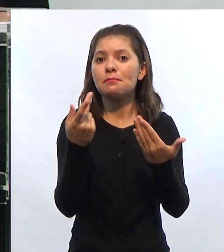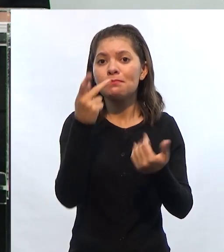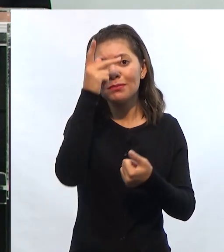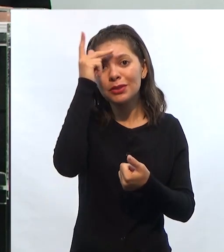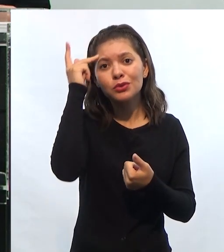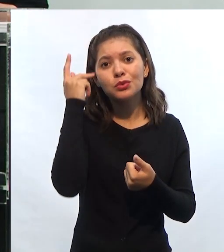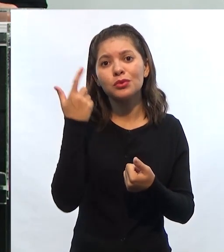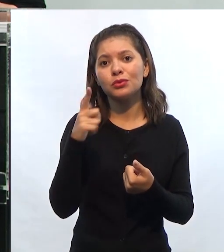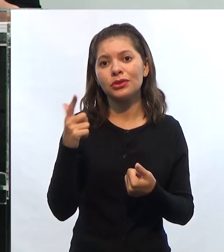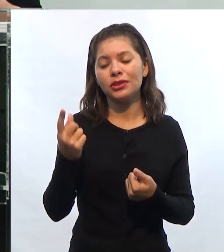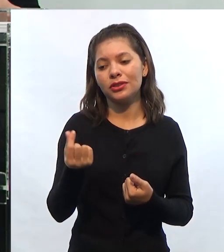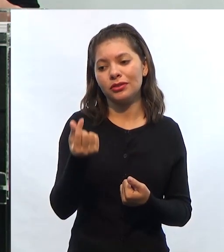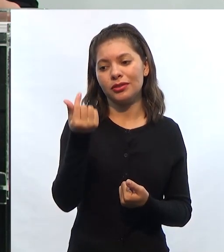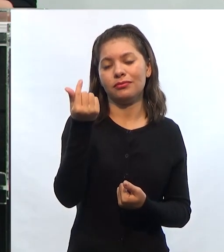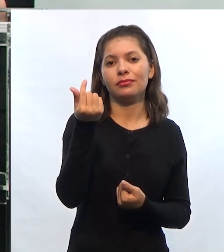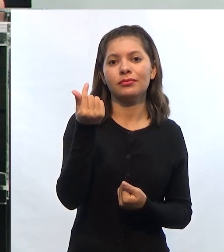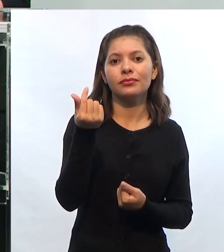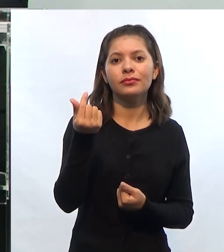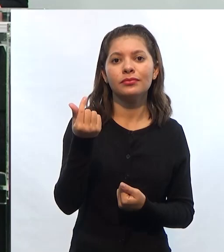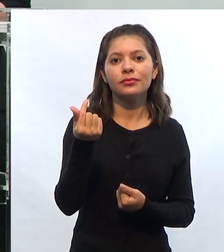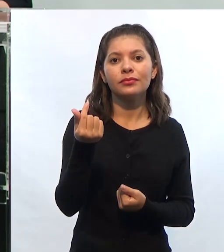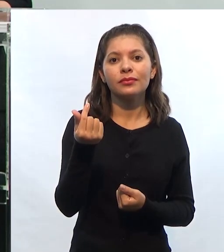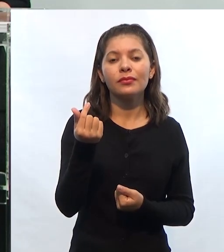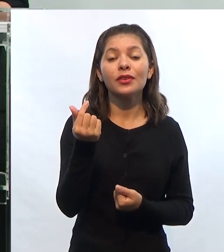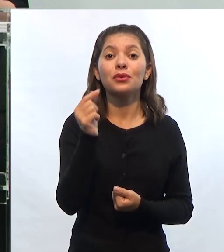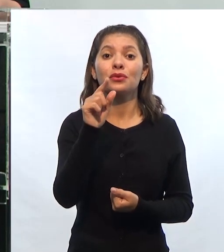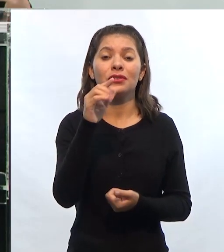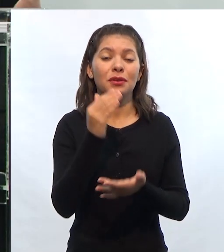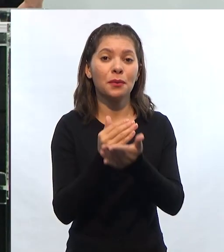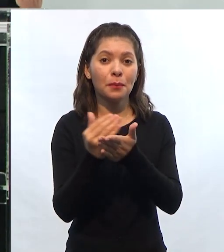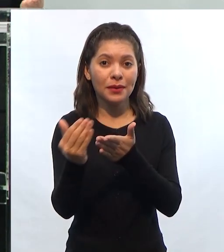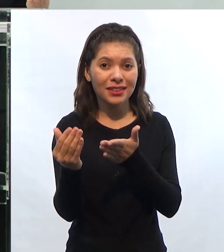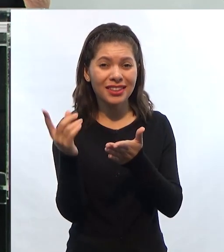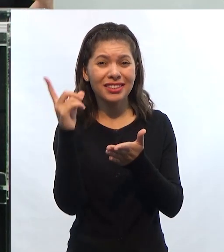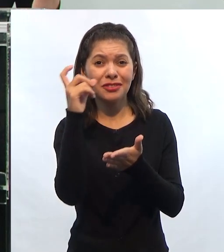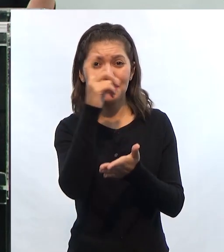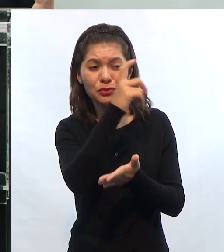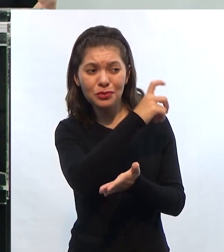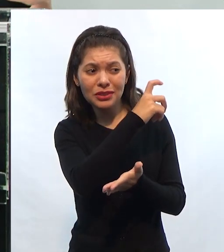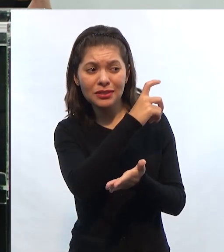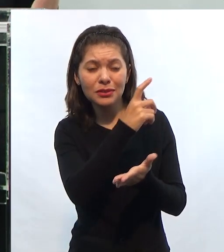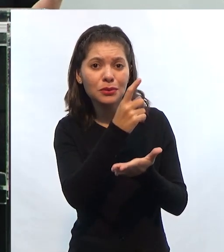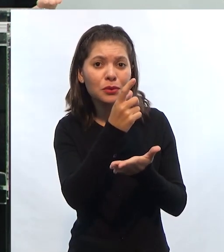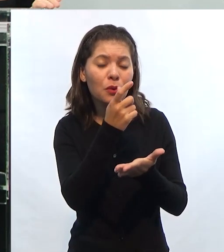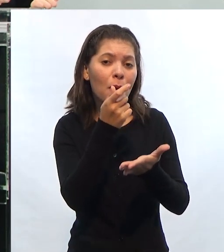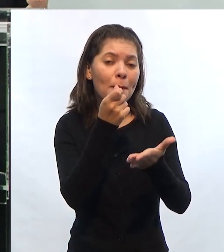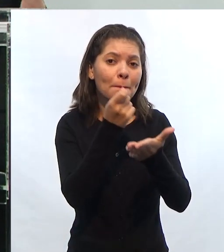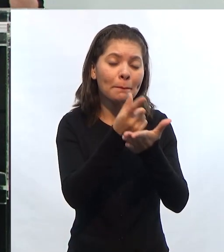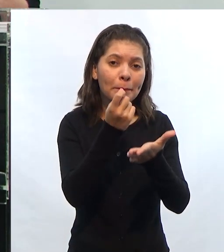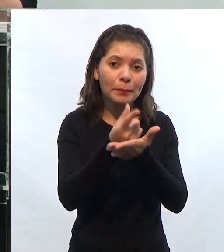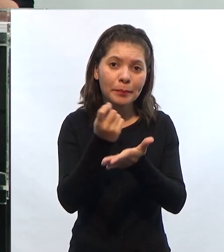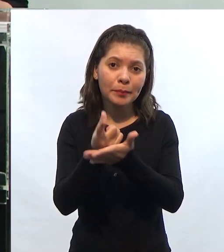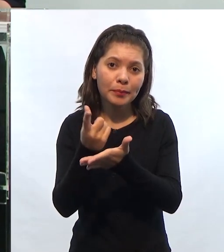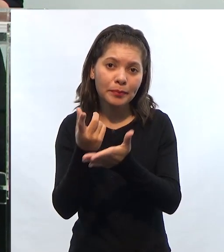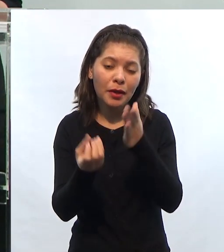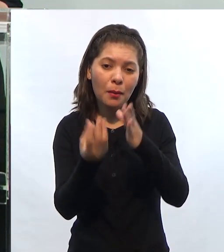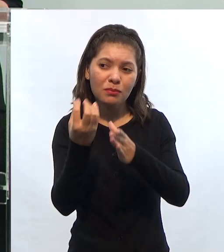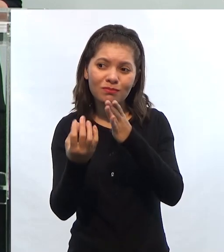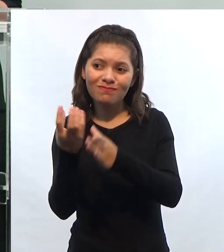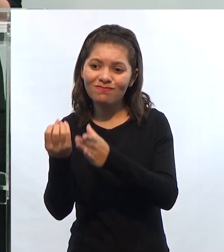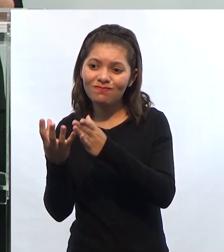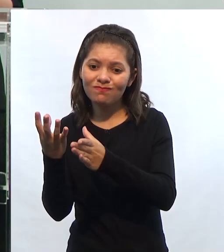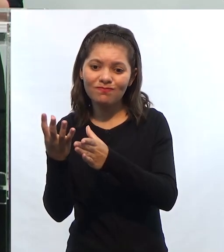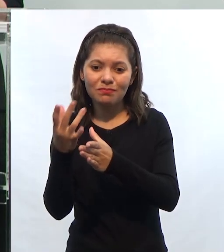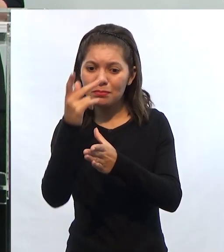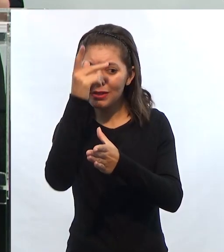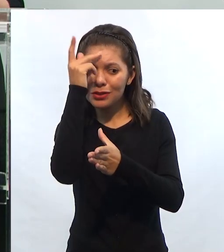dinheiro para comprar. E aí, quando você começa a ter essa dificuldade para vender, você tem uma produção e você não tem tanta gente para